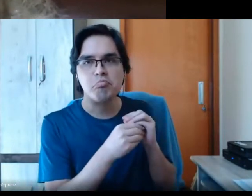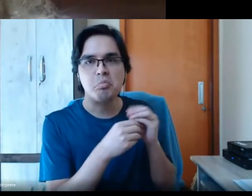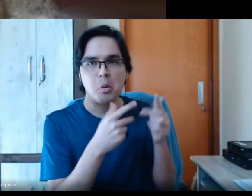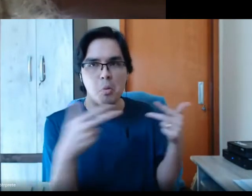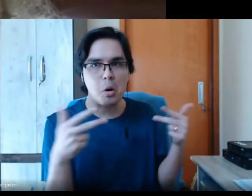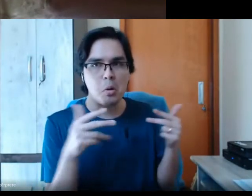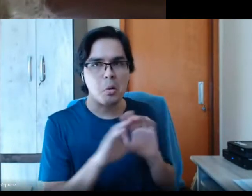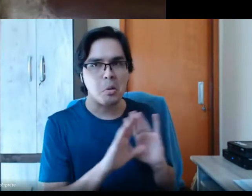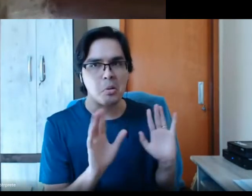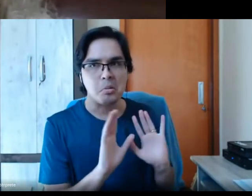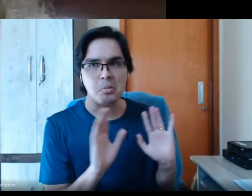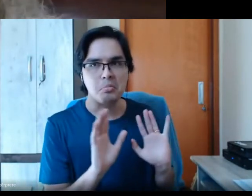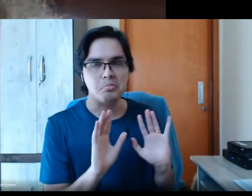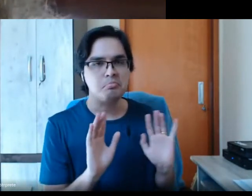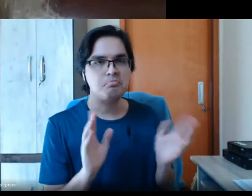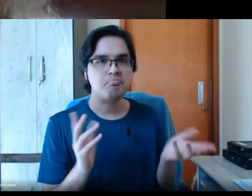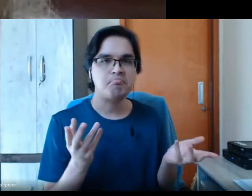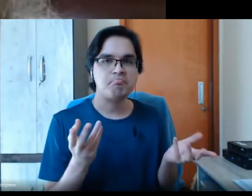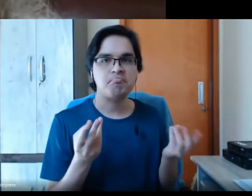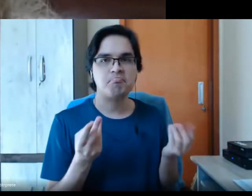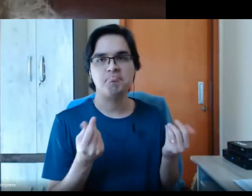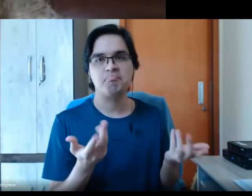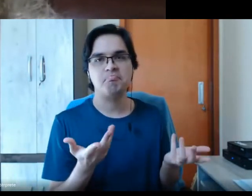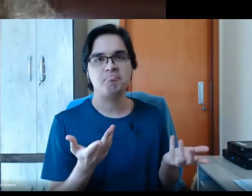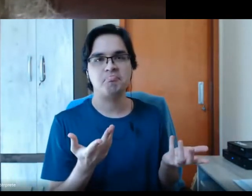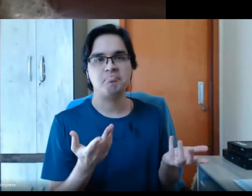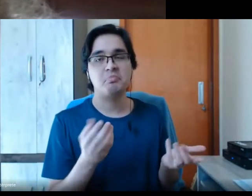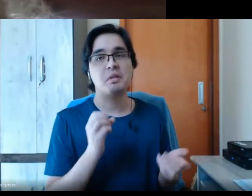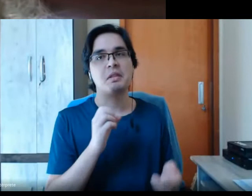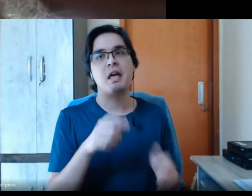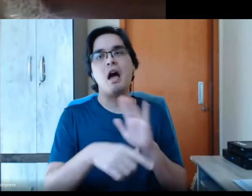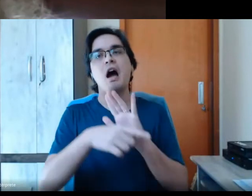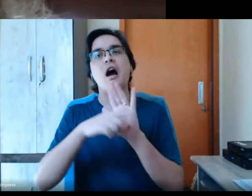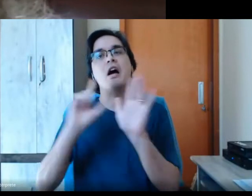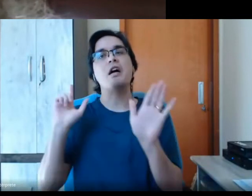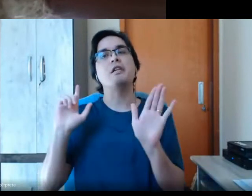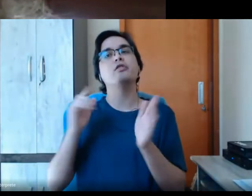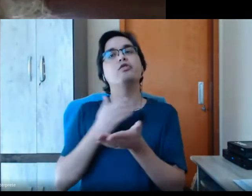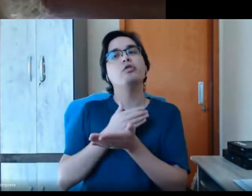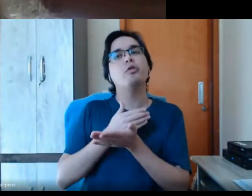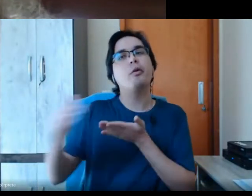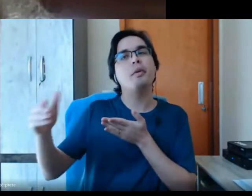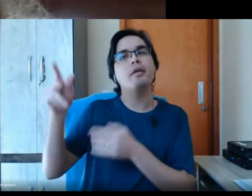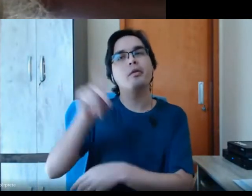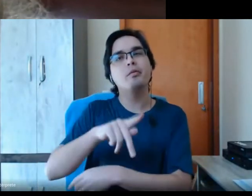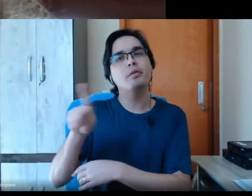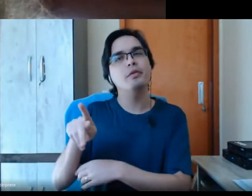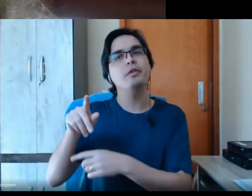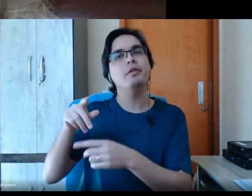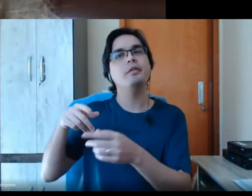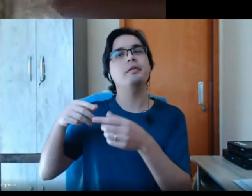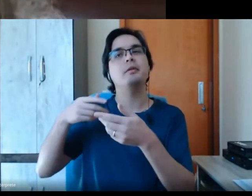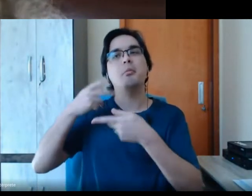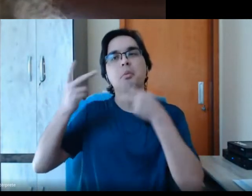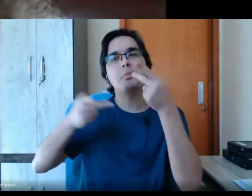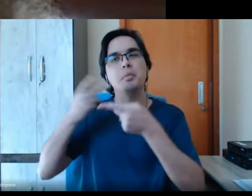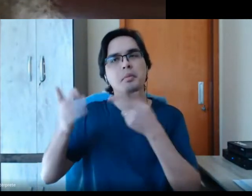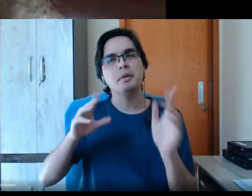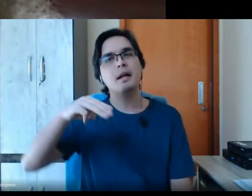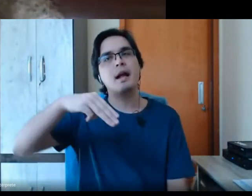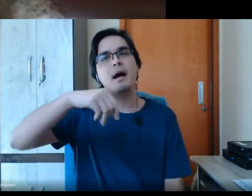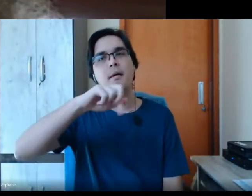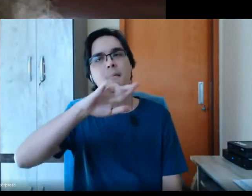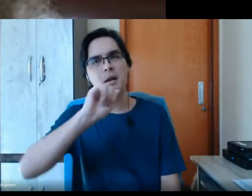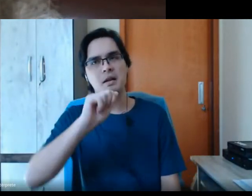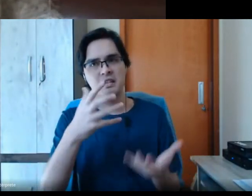pontuais. Eu estou acompanhando o chat aqui, então são essas coisas bem da praticidade, né? O professor já